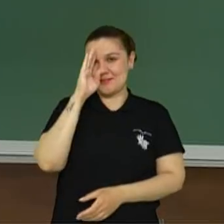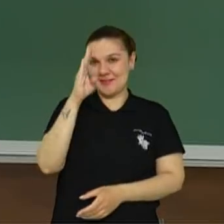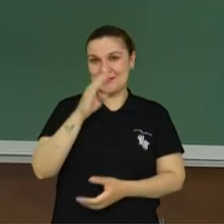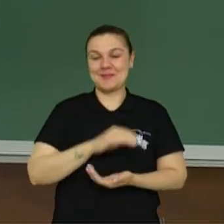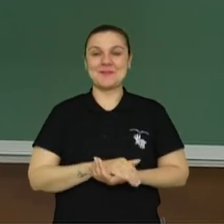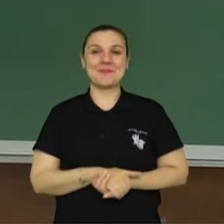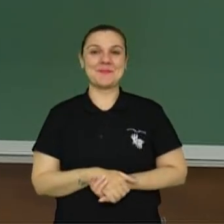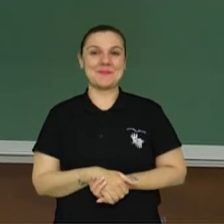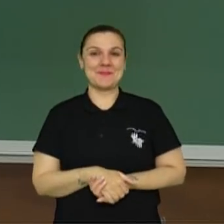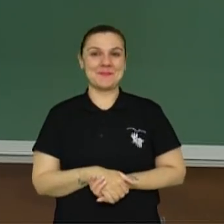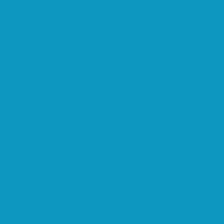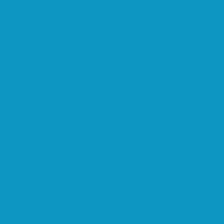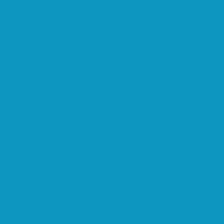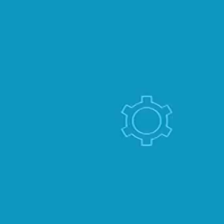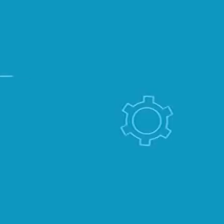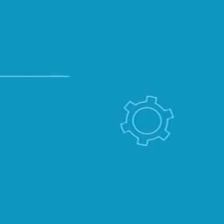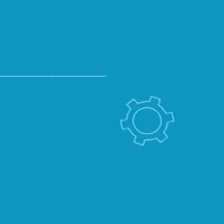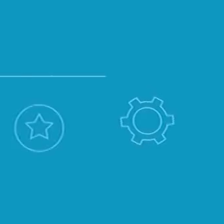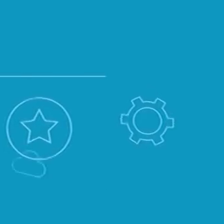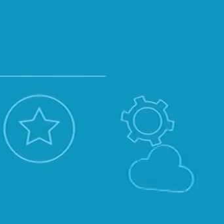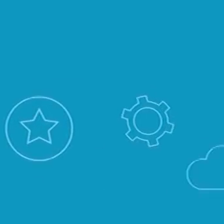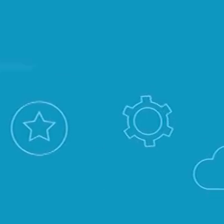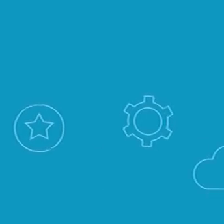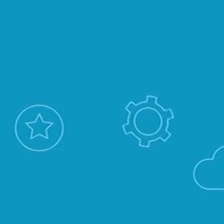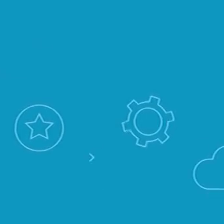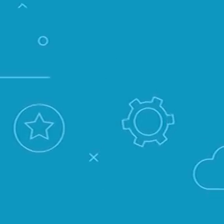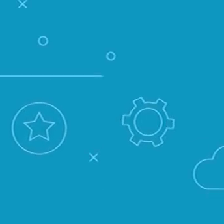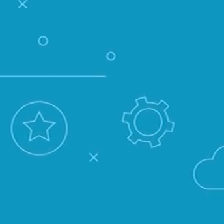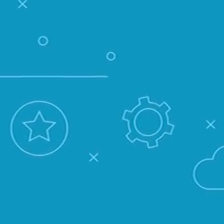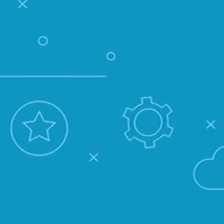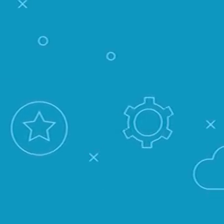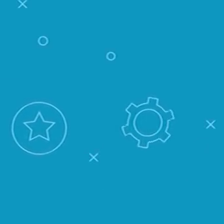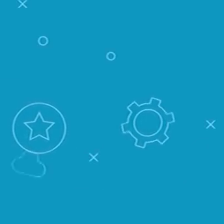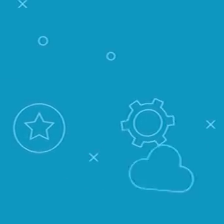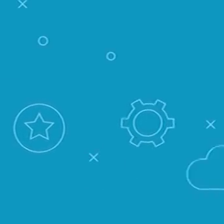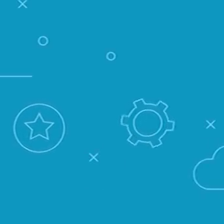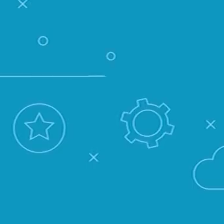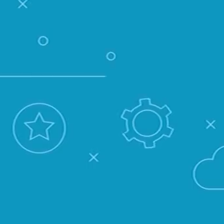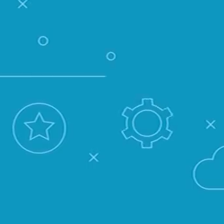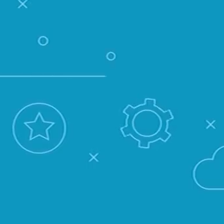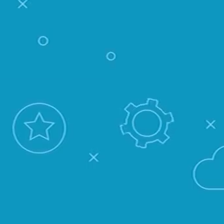a próxima!